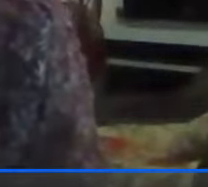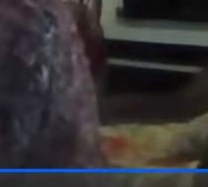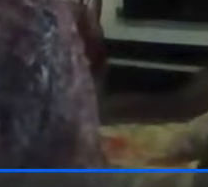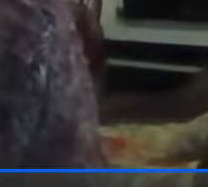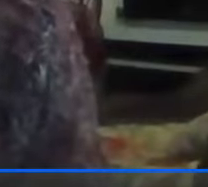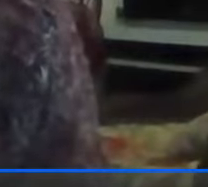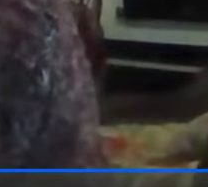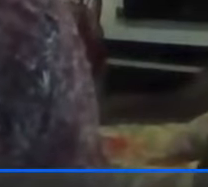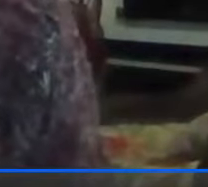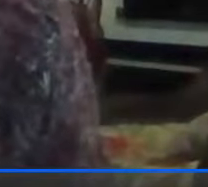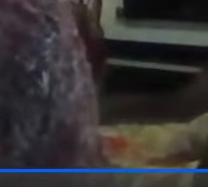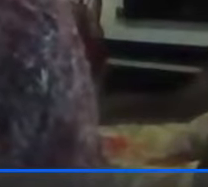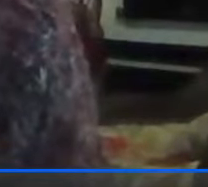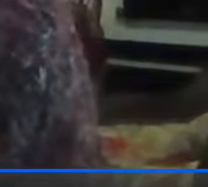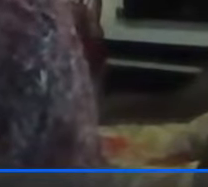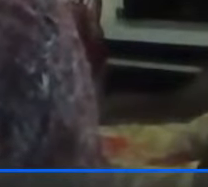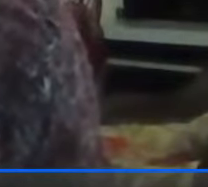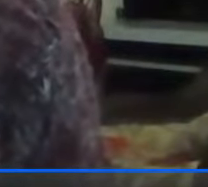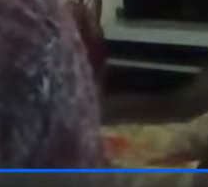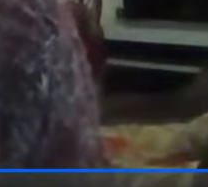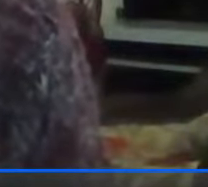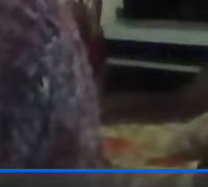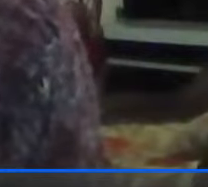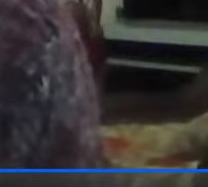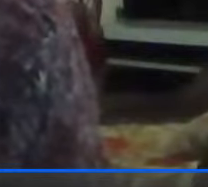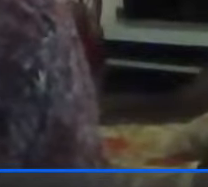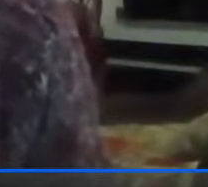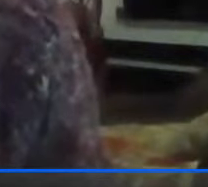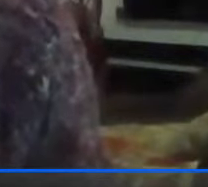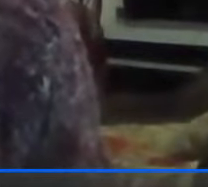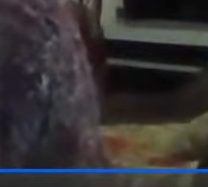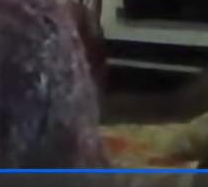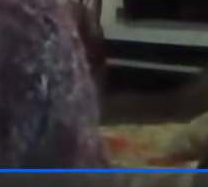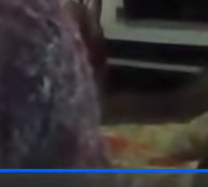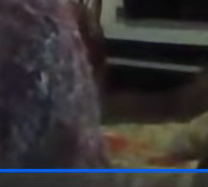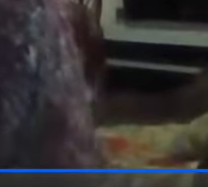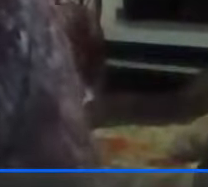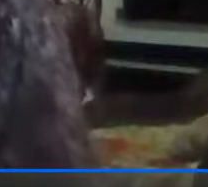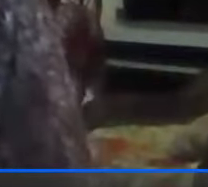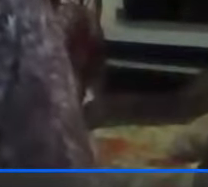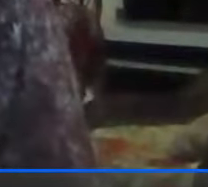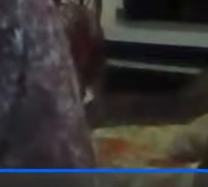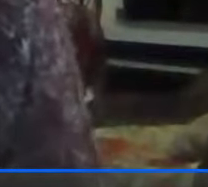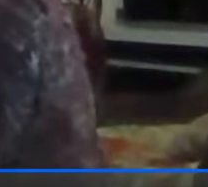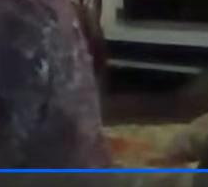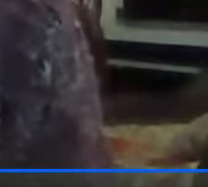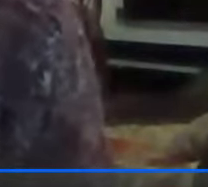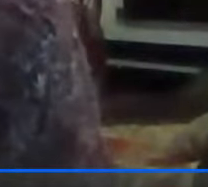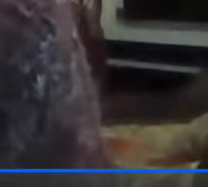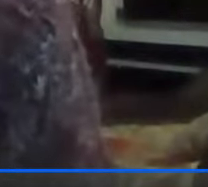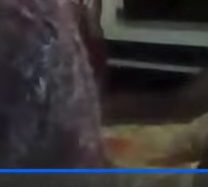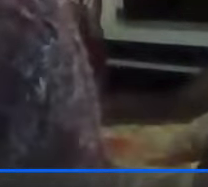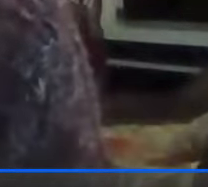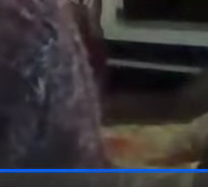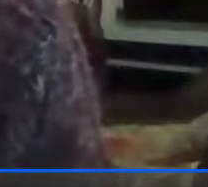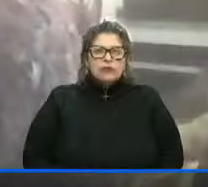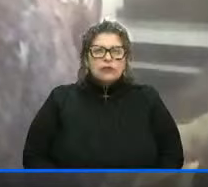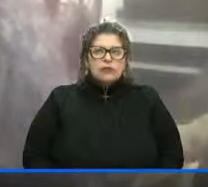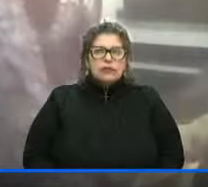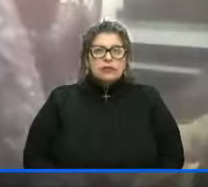dos professores municipais e das educadoras, educadores de creche comunitárias conveniadas. Professores não, trabalhadores, né, da